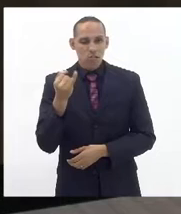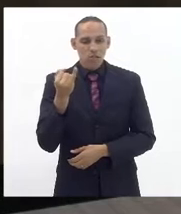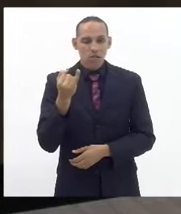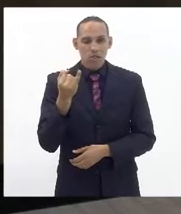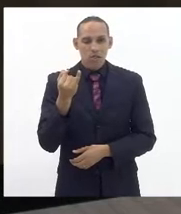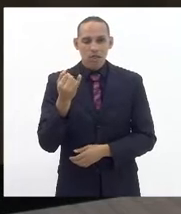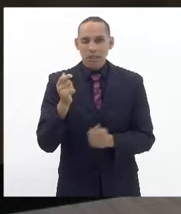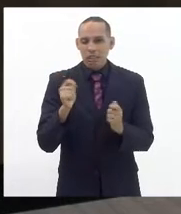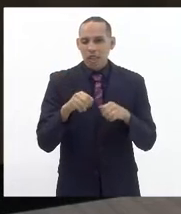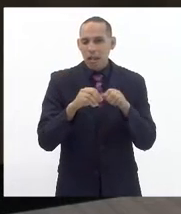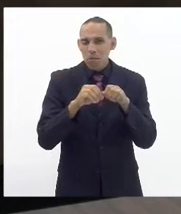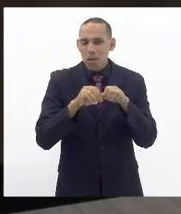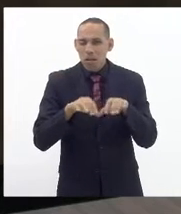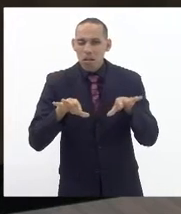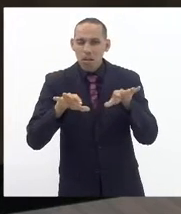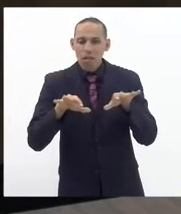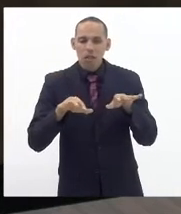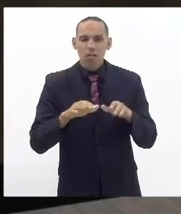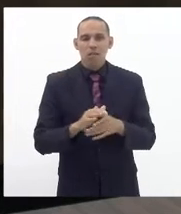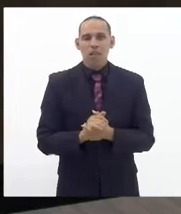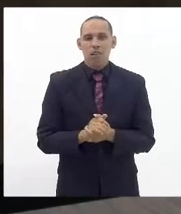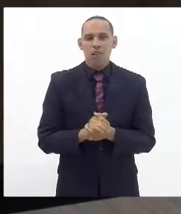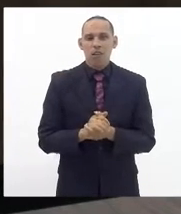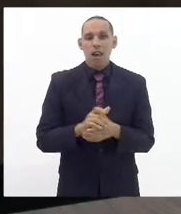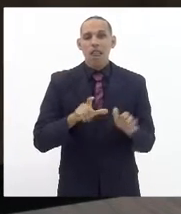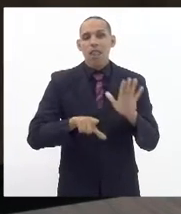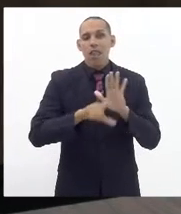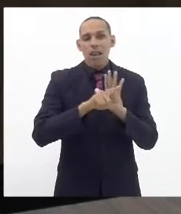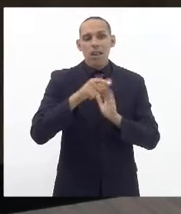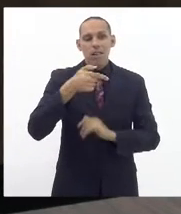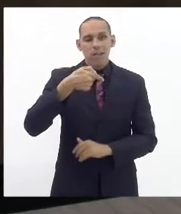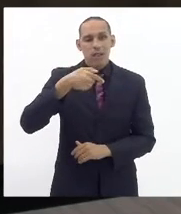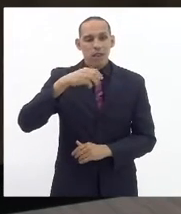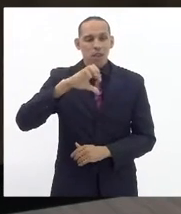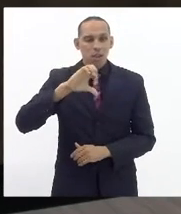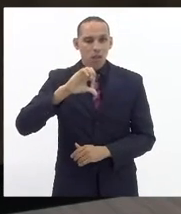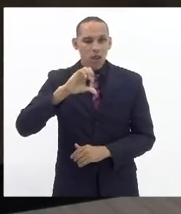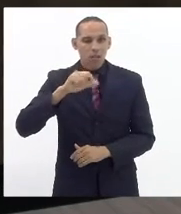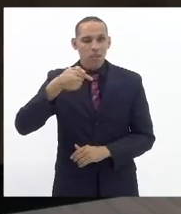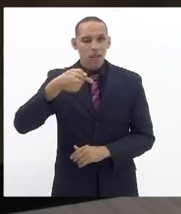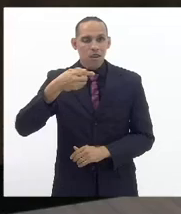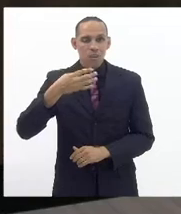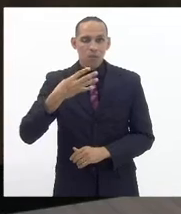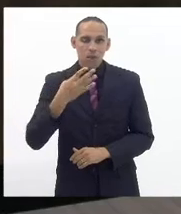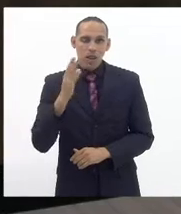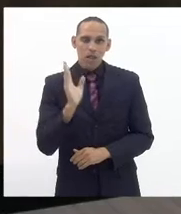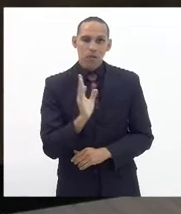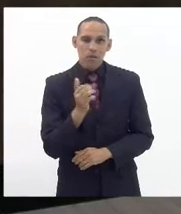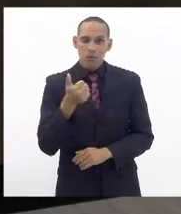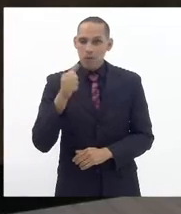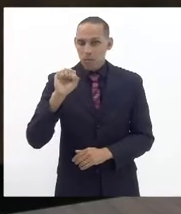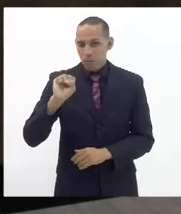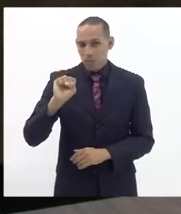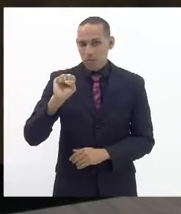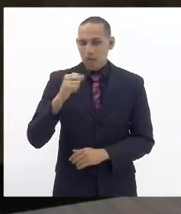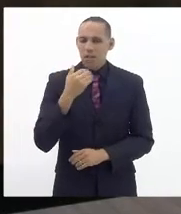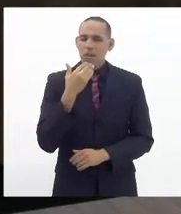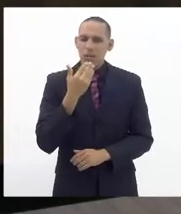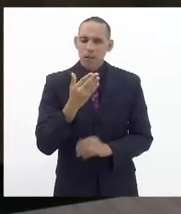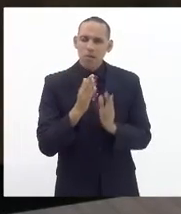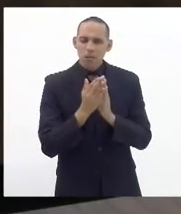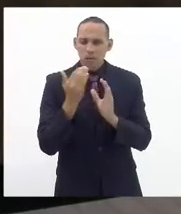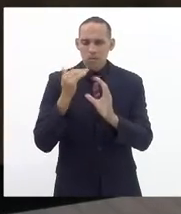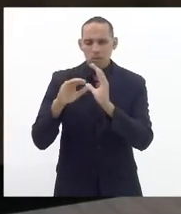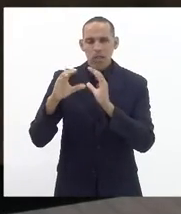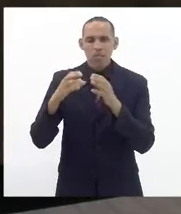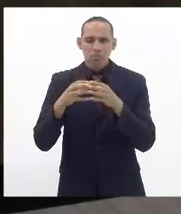possível prejudicabilidade pela Lei 7974, de 2018. Então, pediria para a senhora remeter